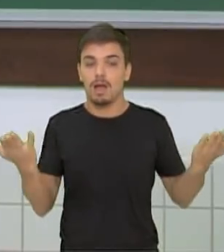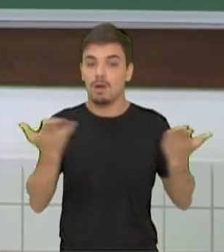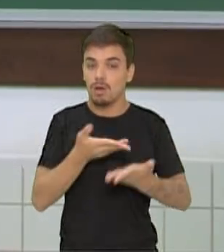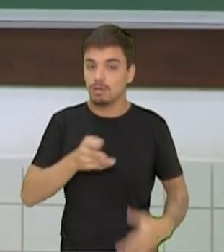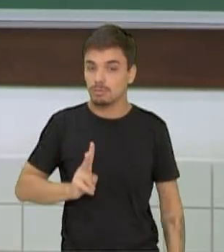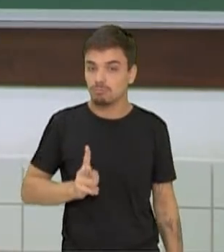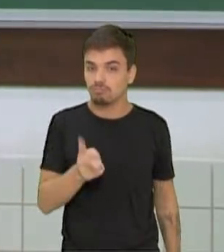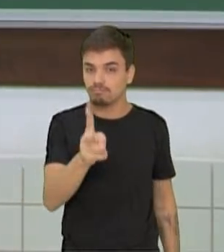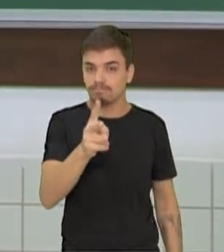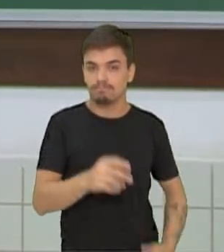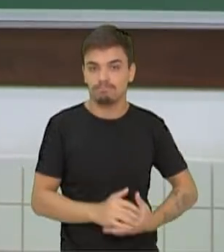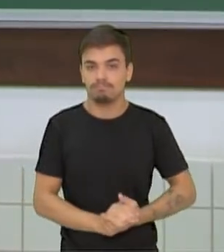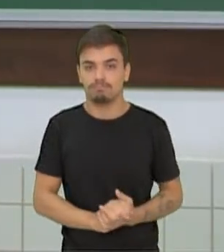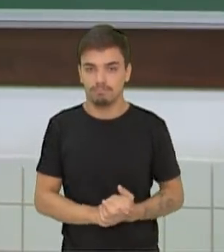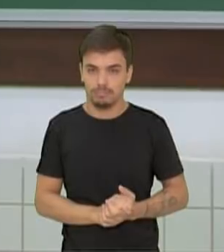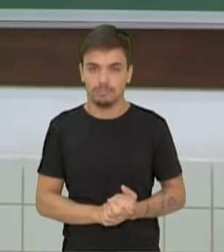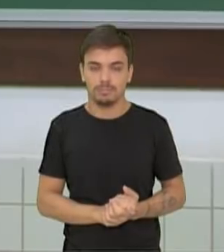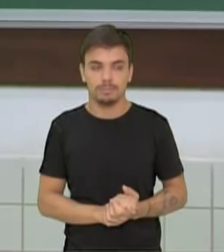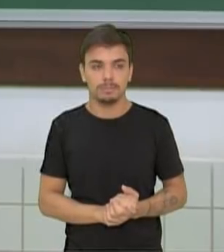Continuando então, vamos lá.